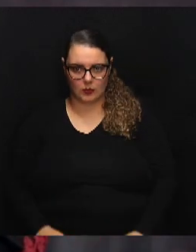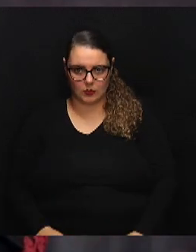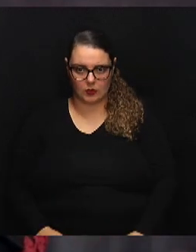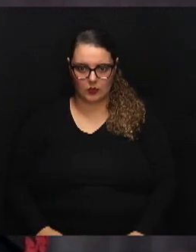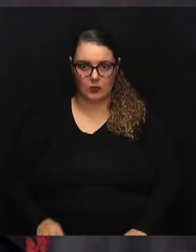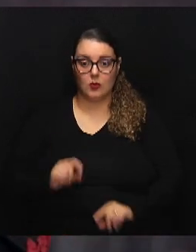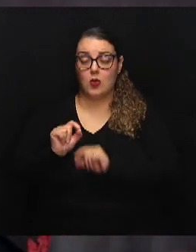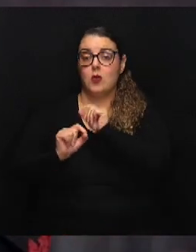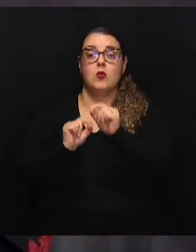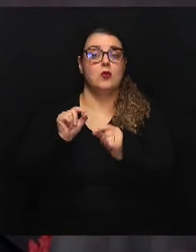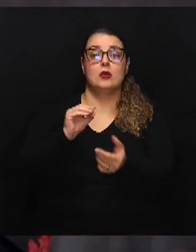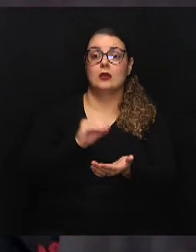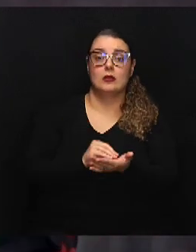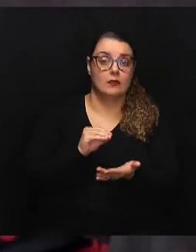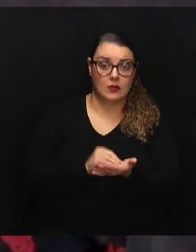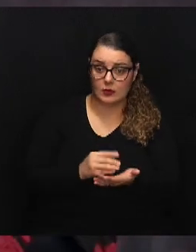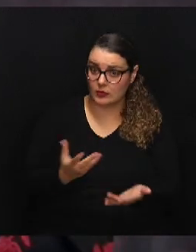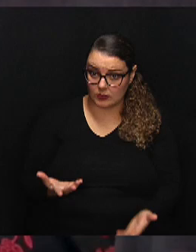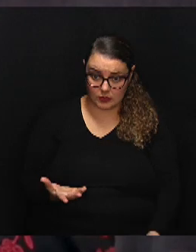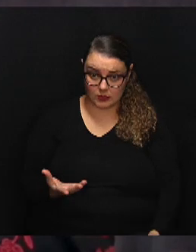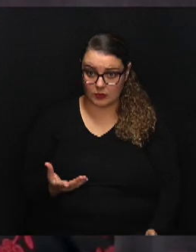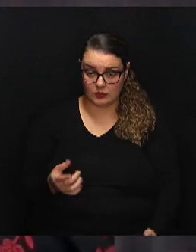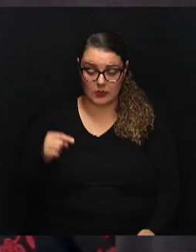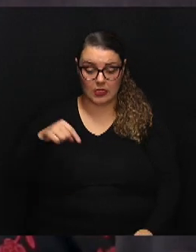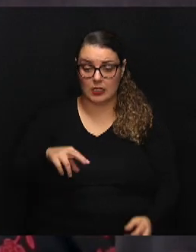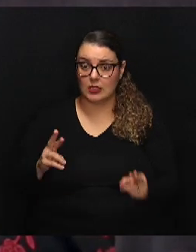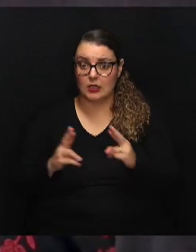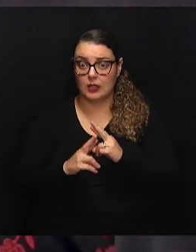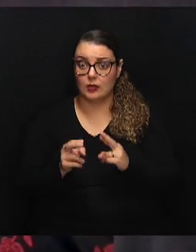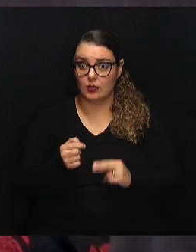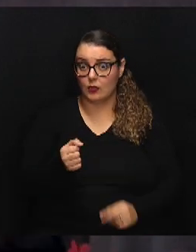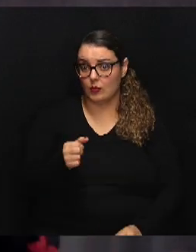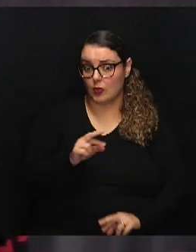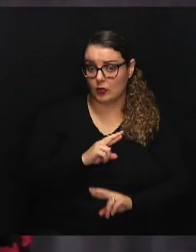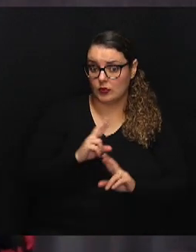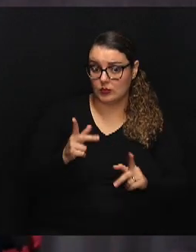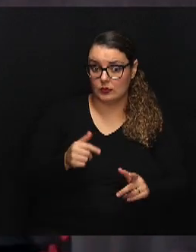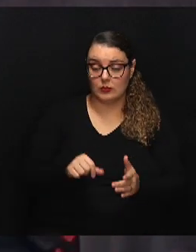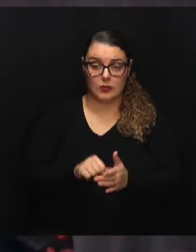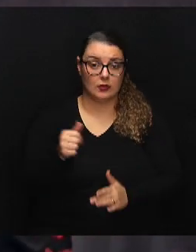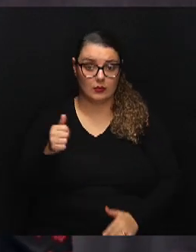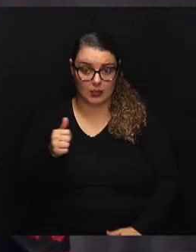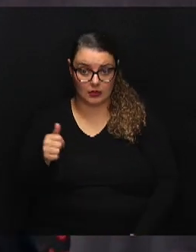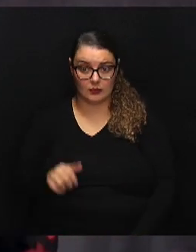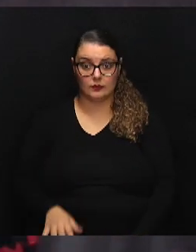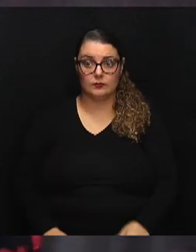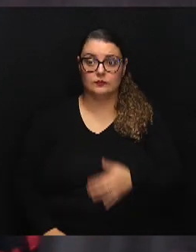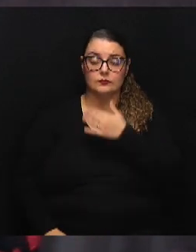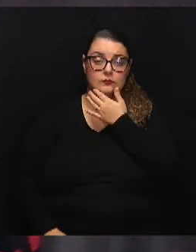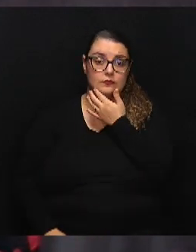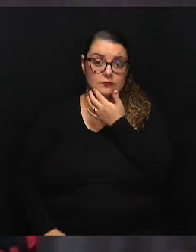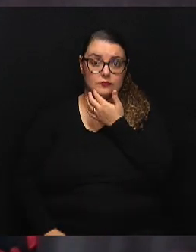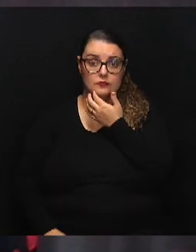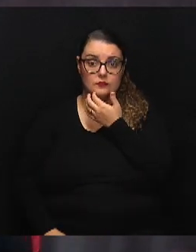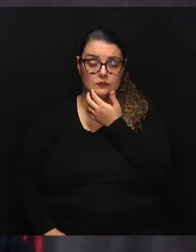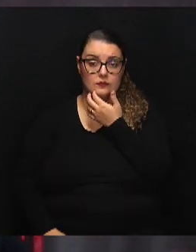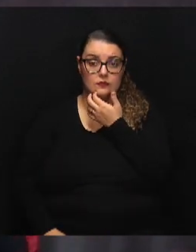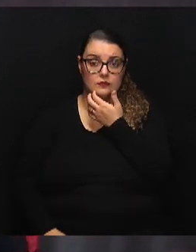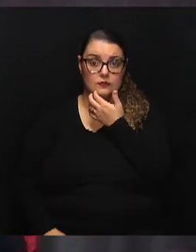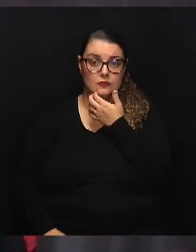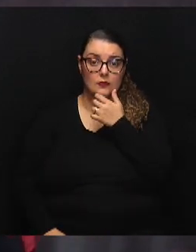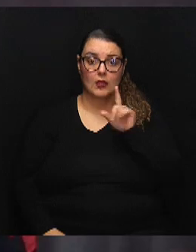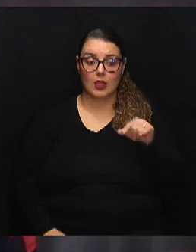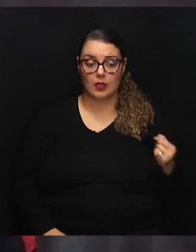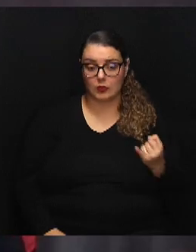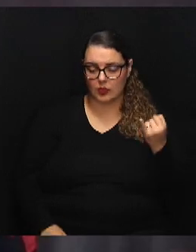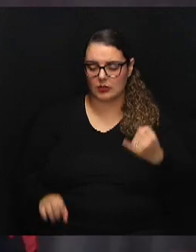está faltando para tornar essa relação um pouco diferente? Primeiro, é muito importante, Sofia, você